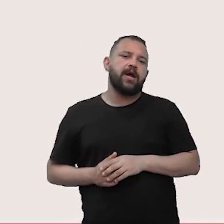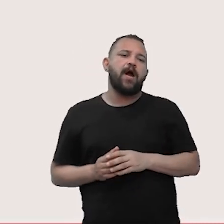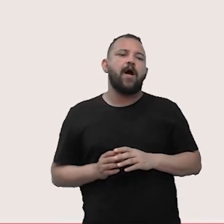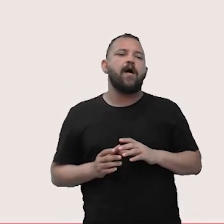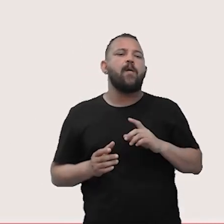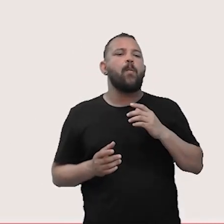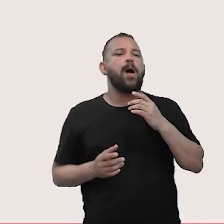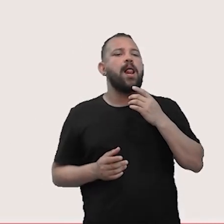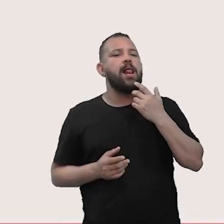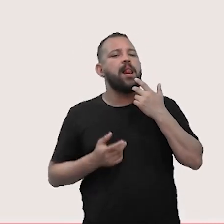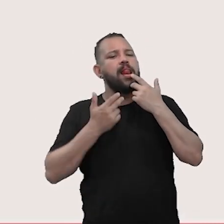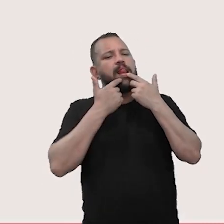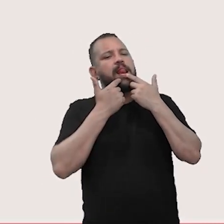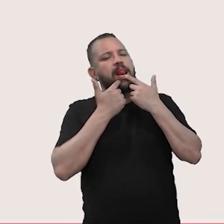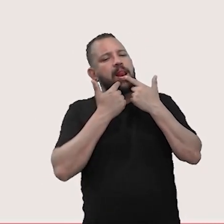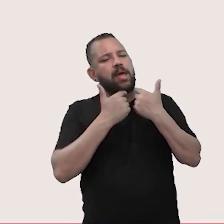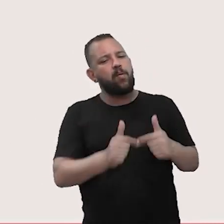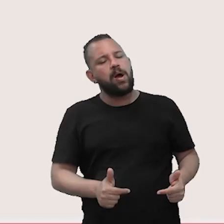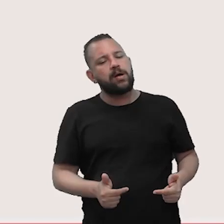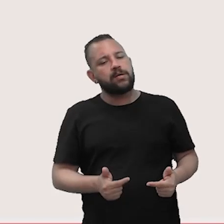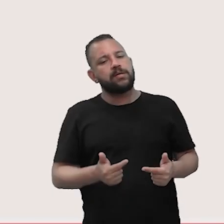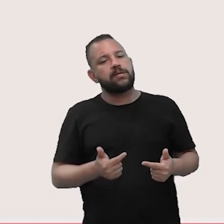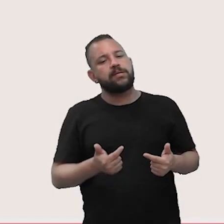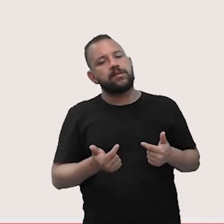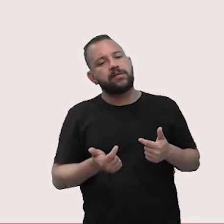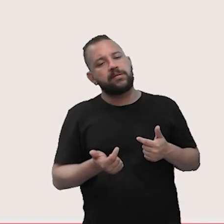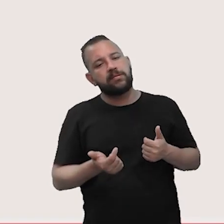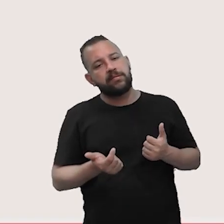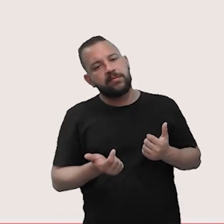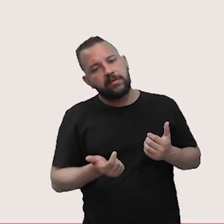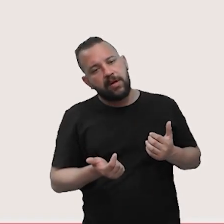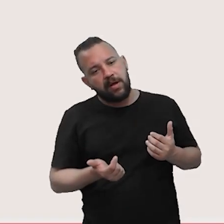da norma culta. Então, isso aqui, ó,